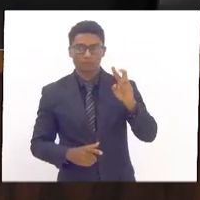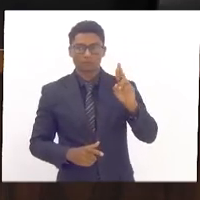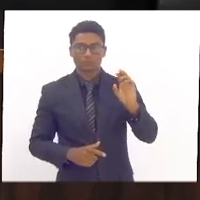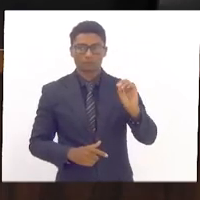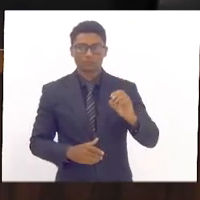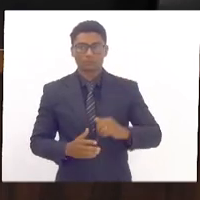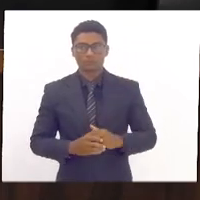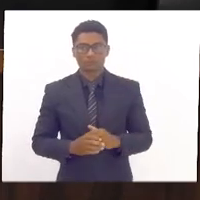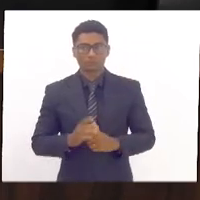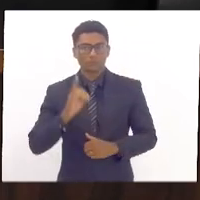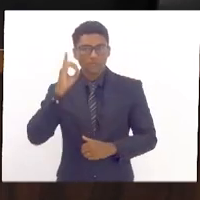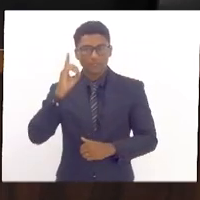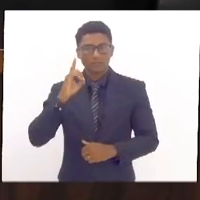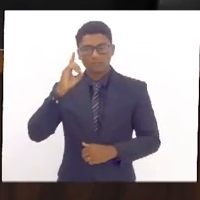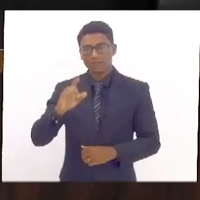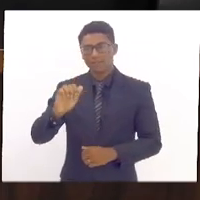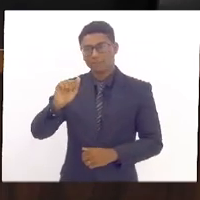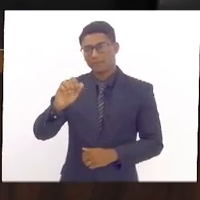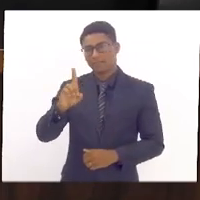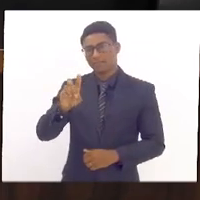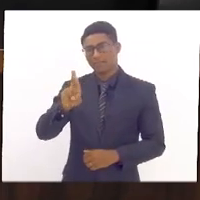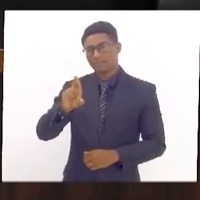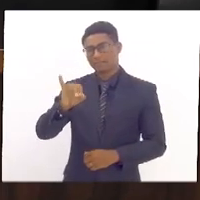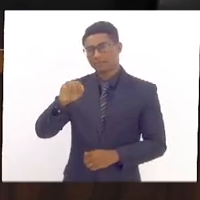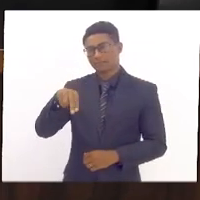deputada Adriana Baltazar.